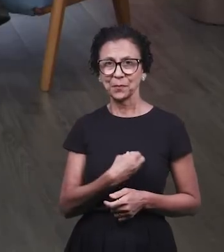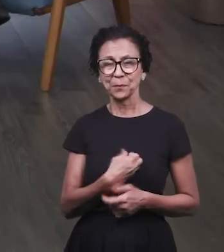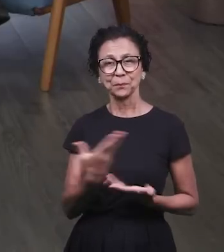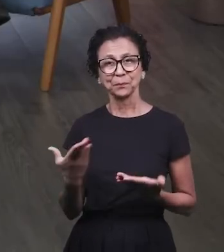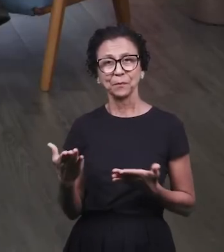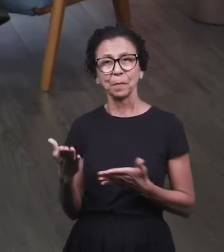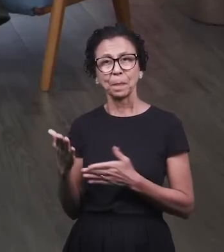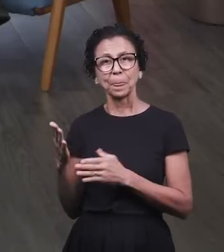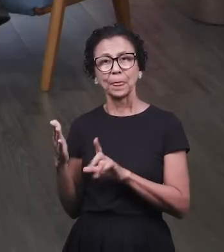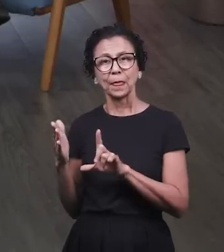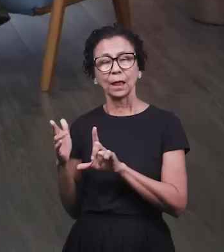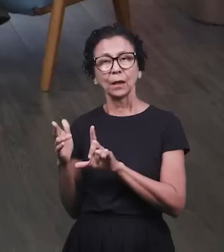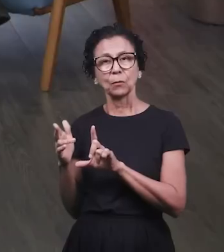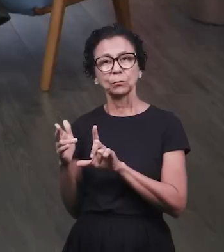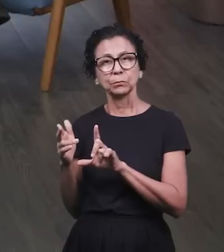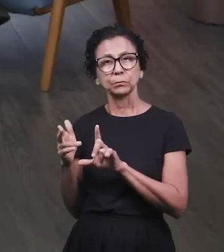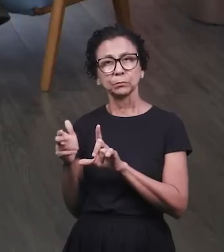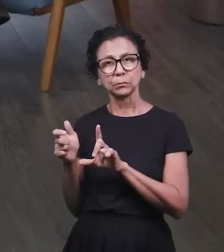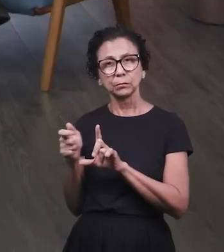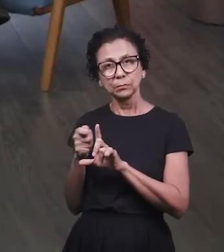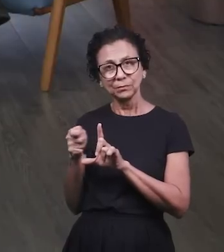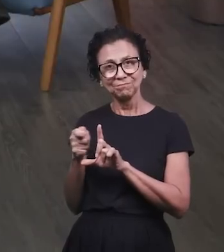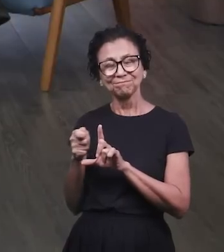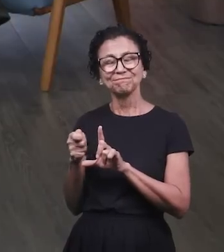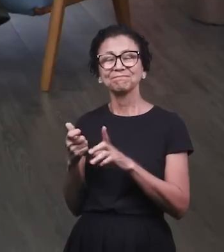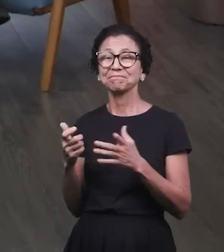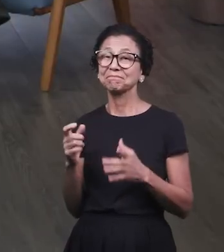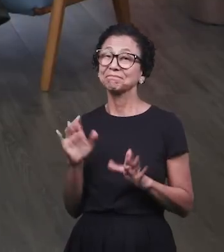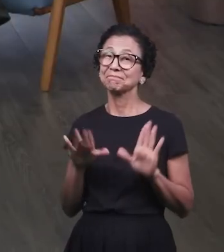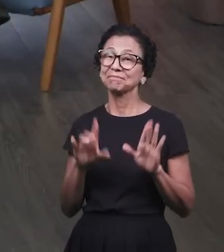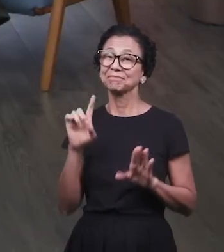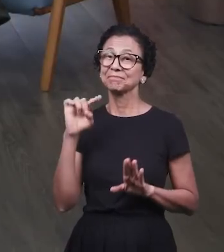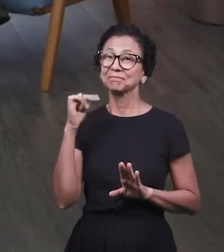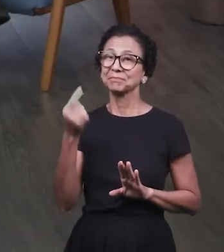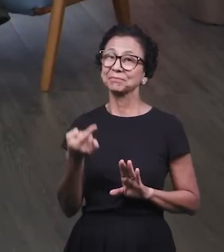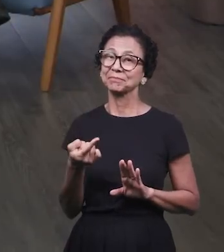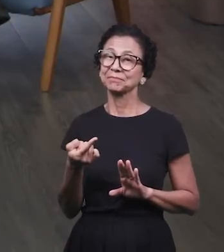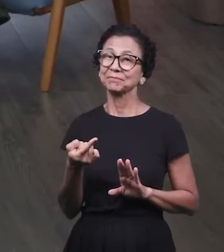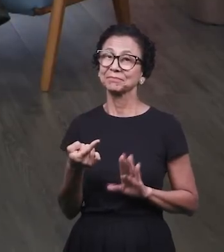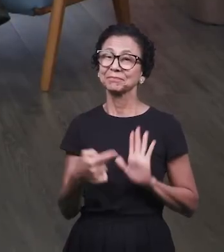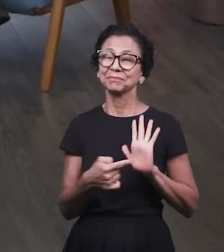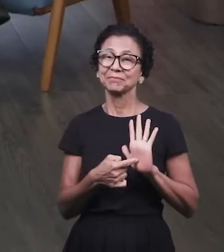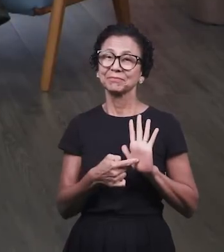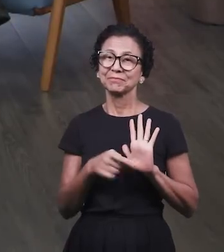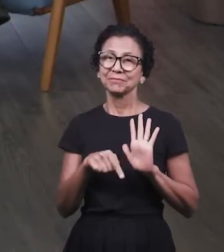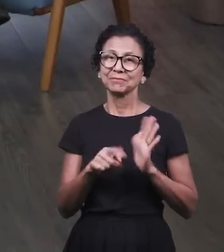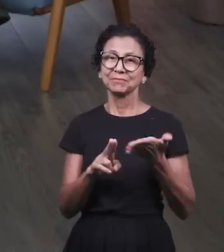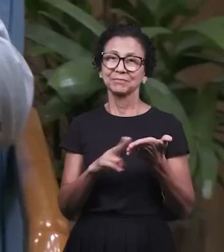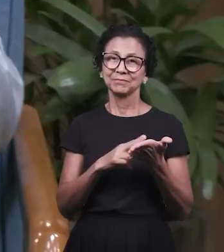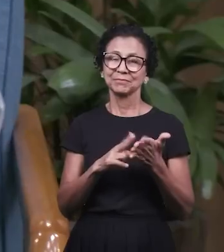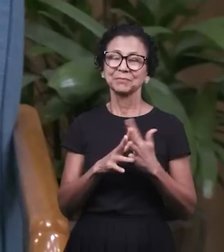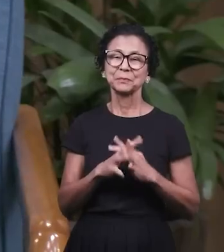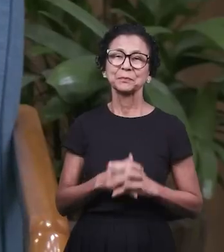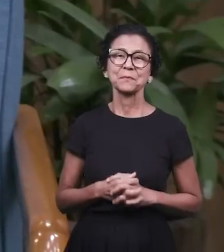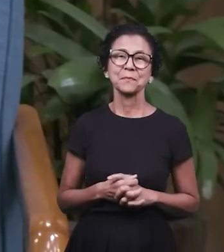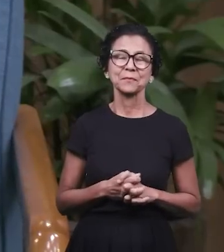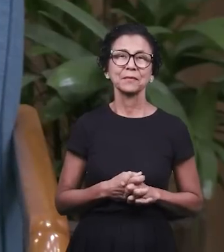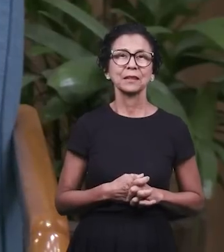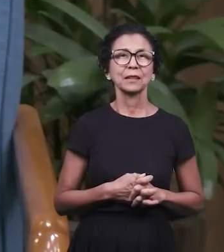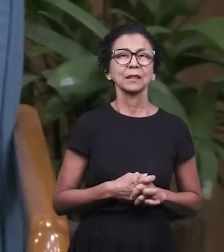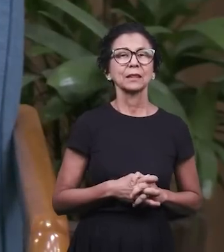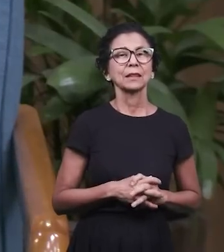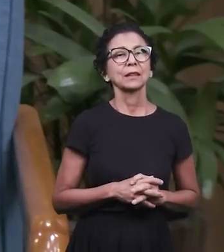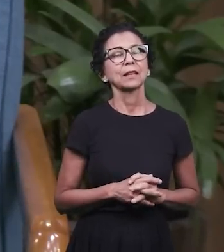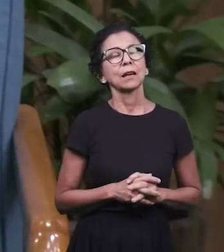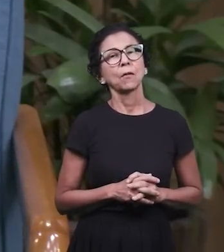a câmera do seu celular para o QR Code. Quem sabe não vai ser a próxima. Sua mensagem vai ser trazida no próximo programa. Bom, então a gente vai